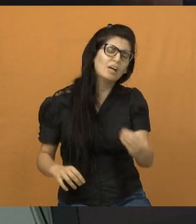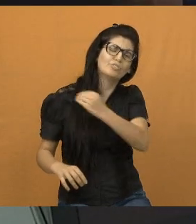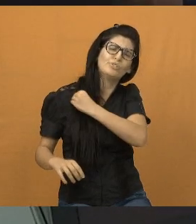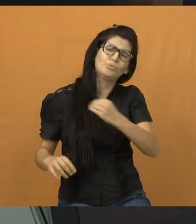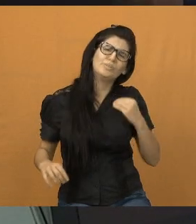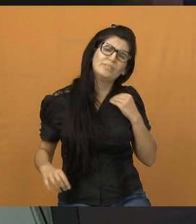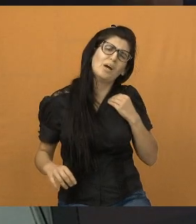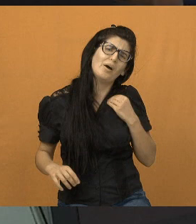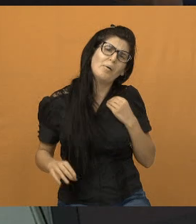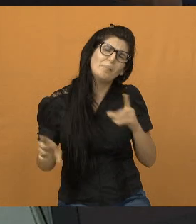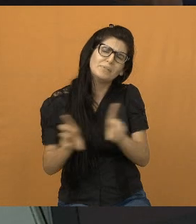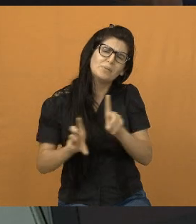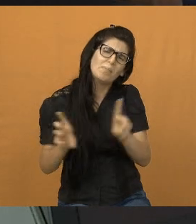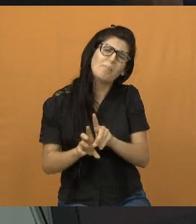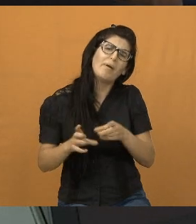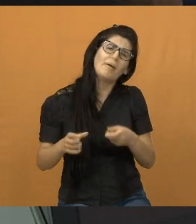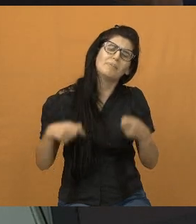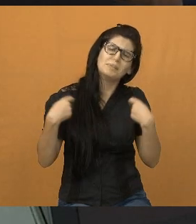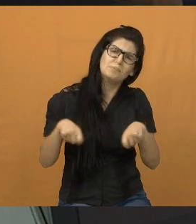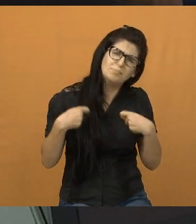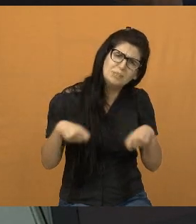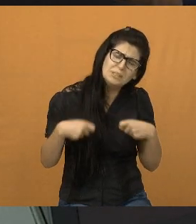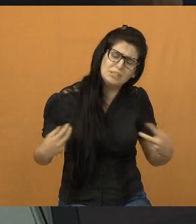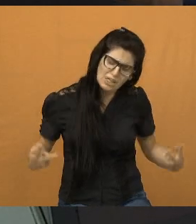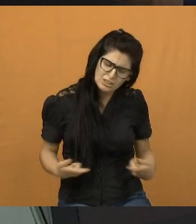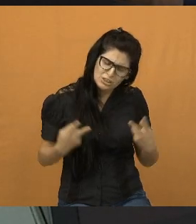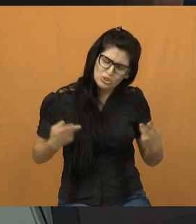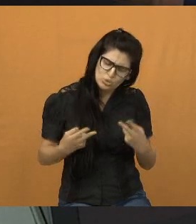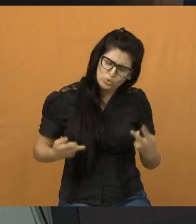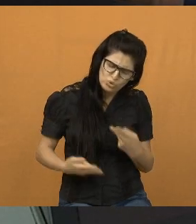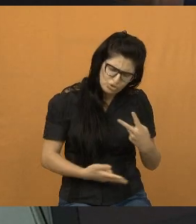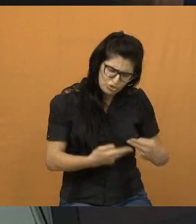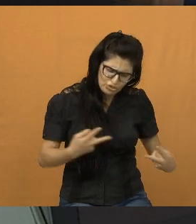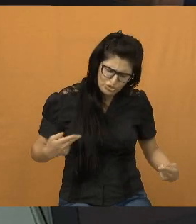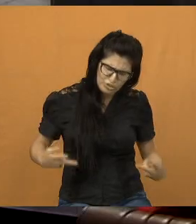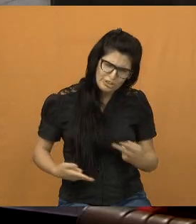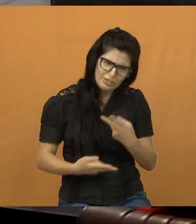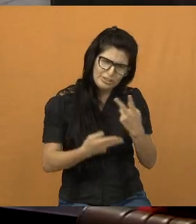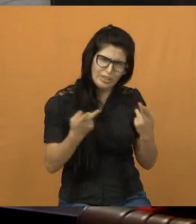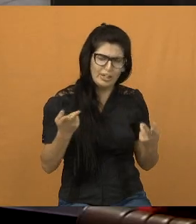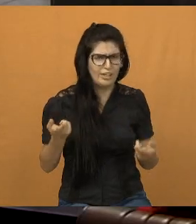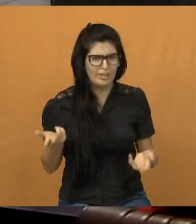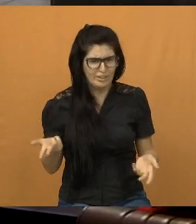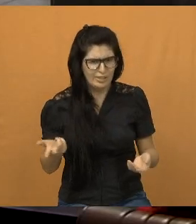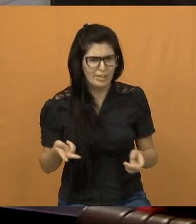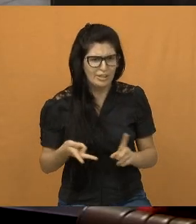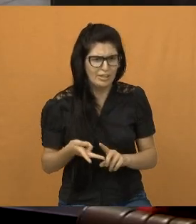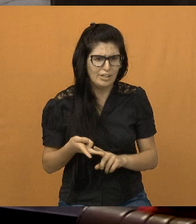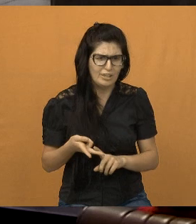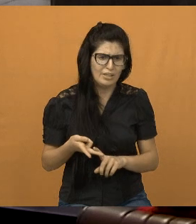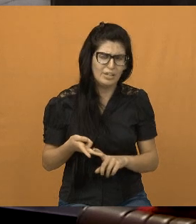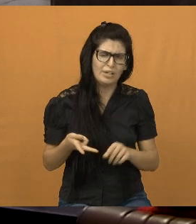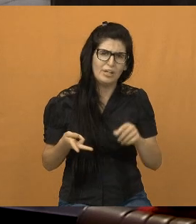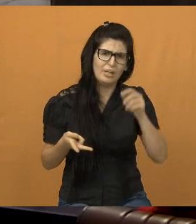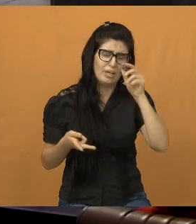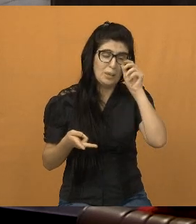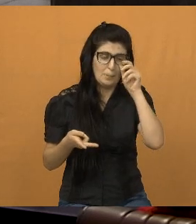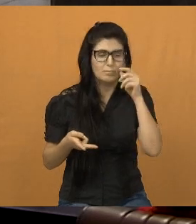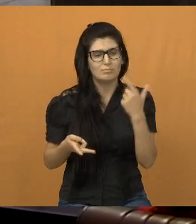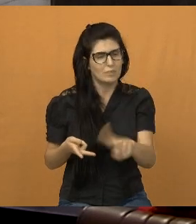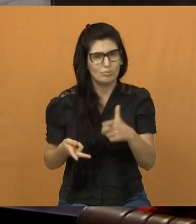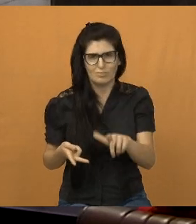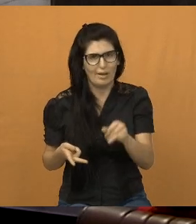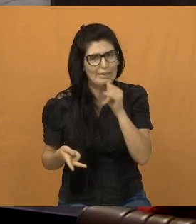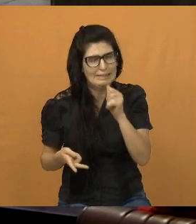exames que necessitam de cirurgia. Pois é, nós não temos ainda esse